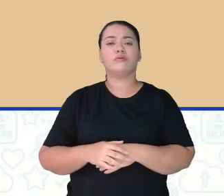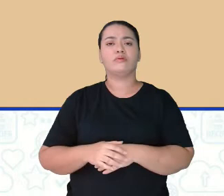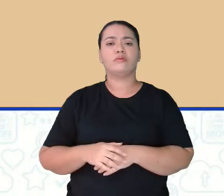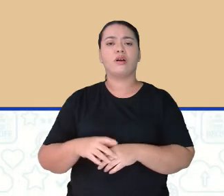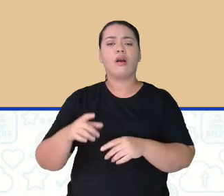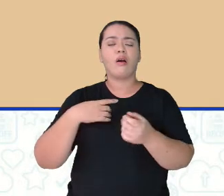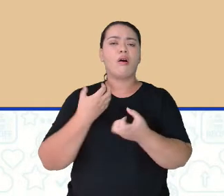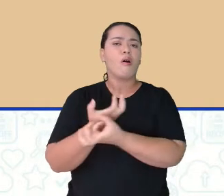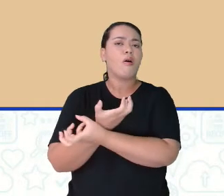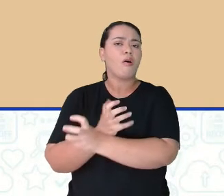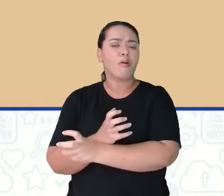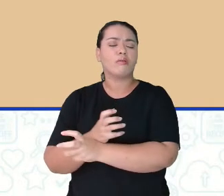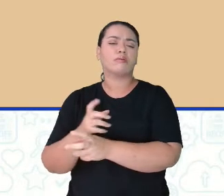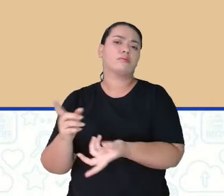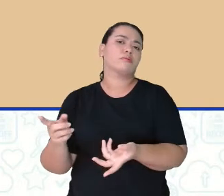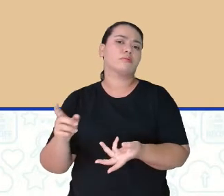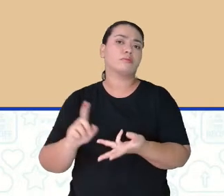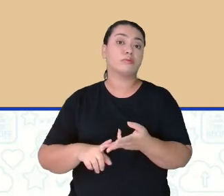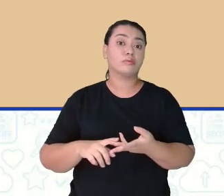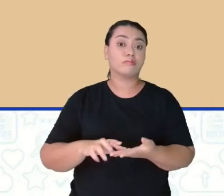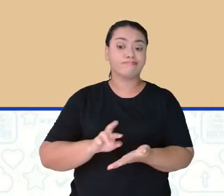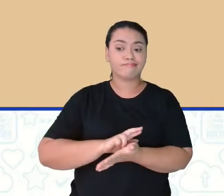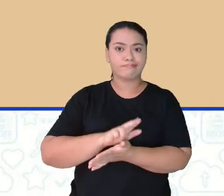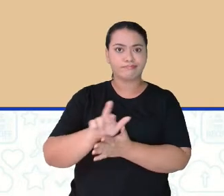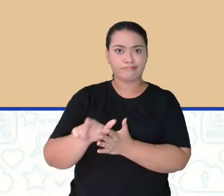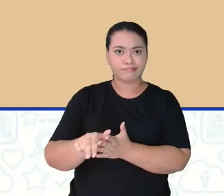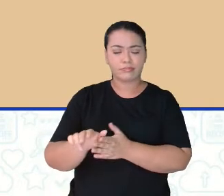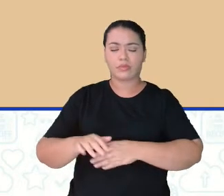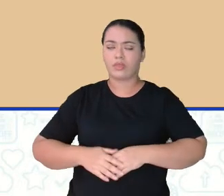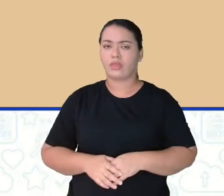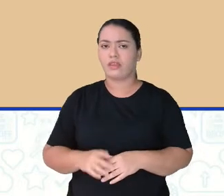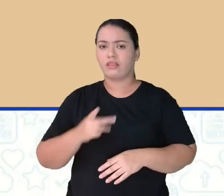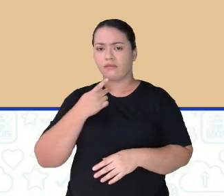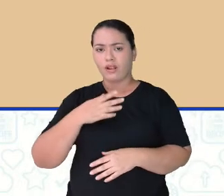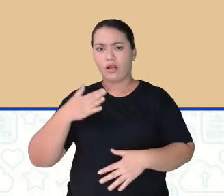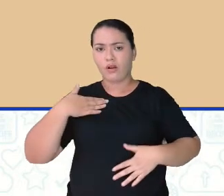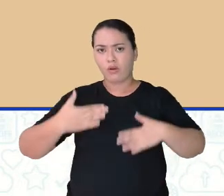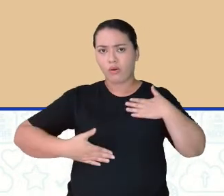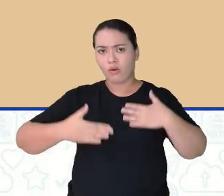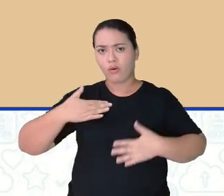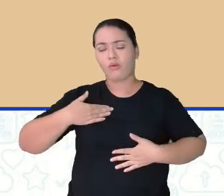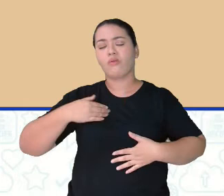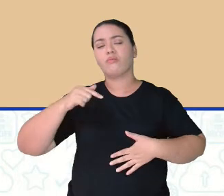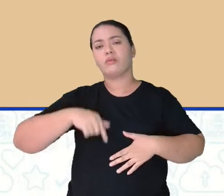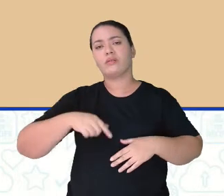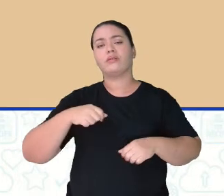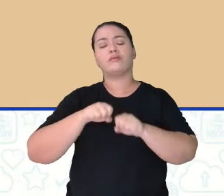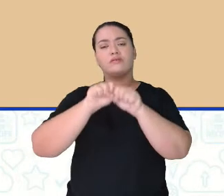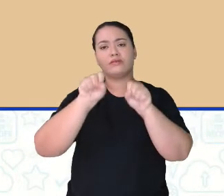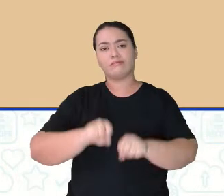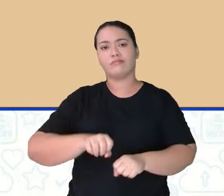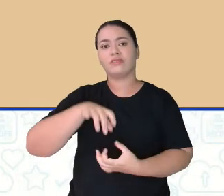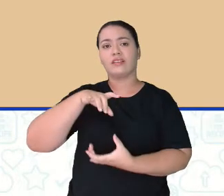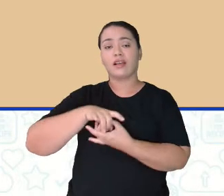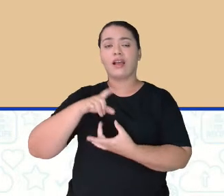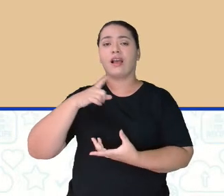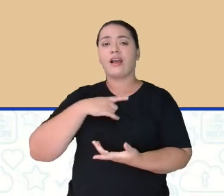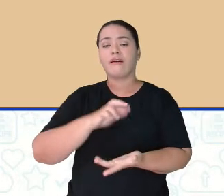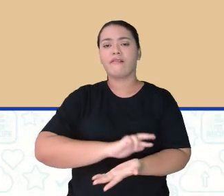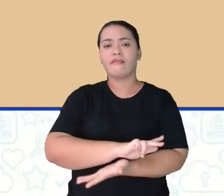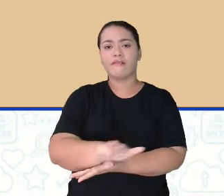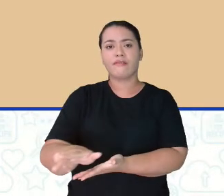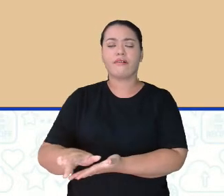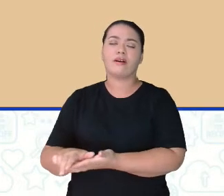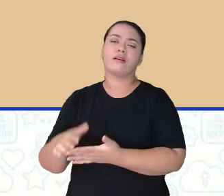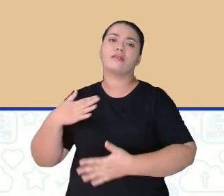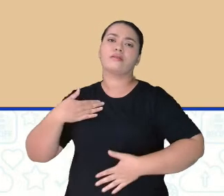órgãos, ossos e etc. Então, quando nós falamos no corpo humano como um sistema integrado, realmente abrange várias partes